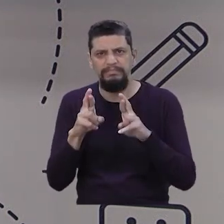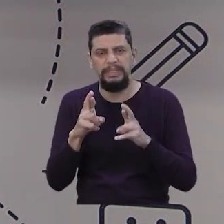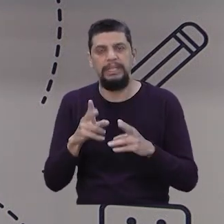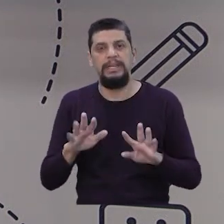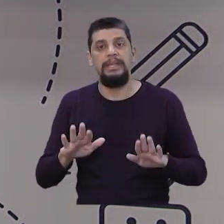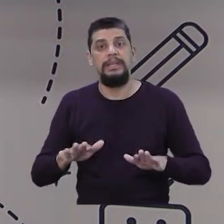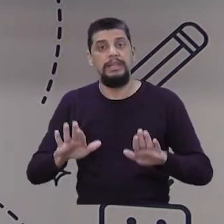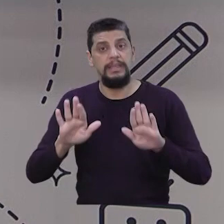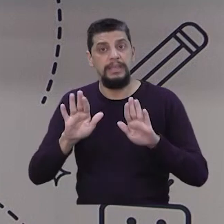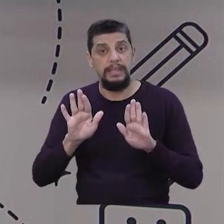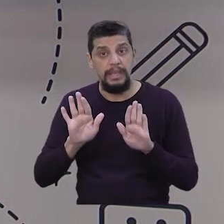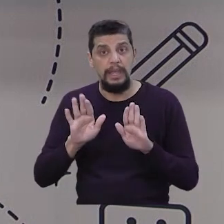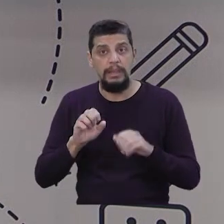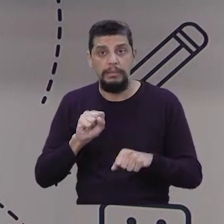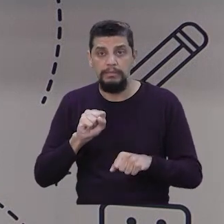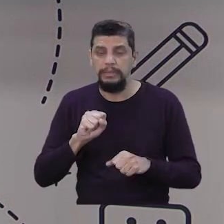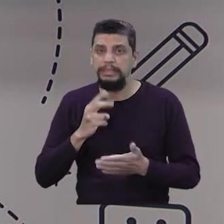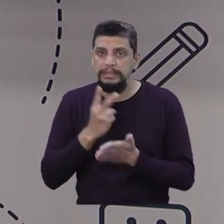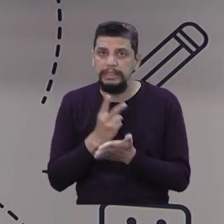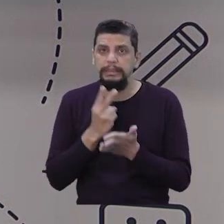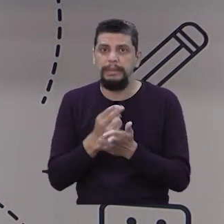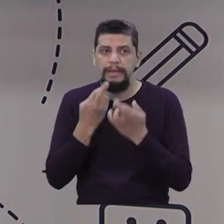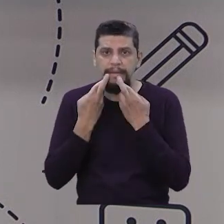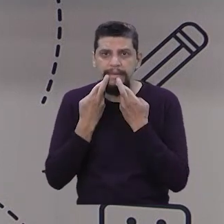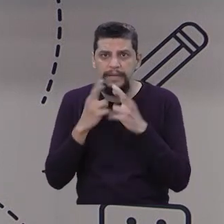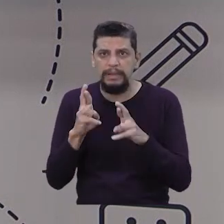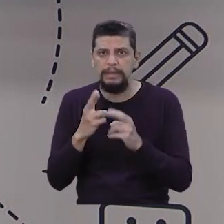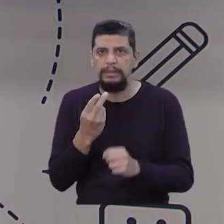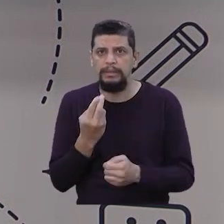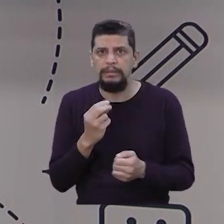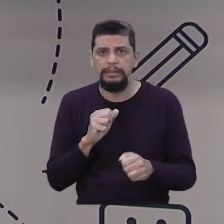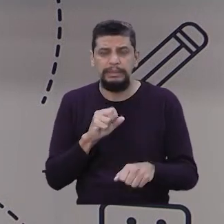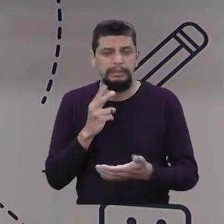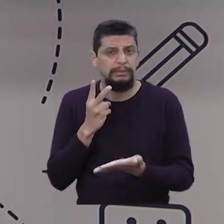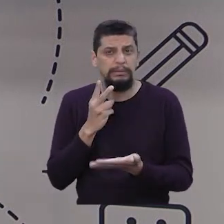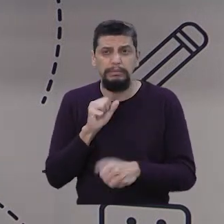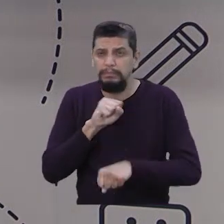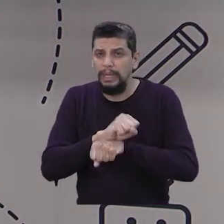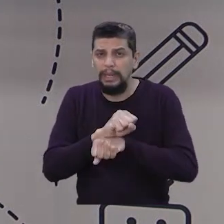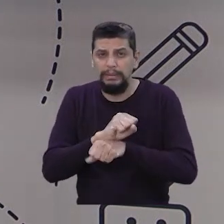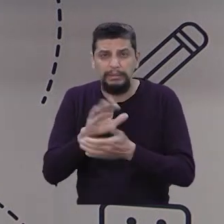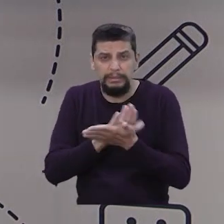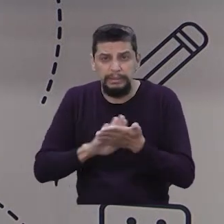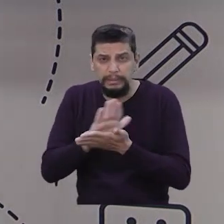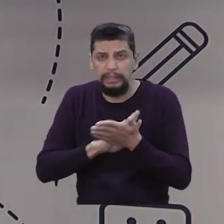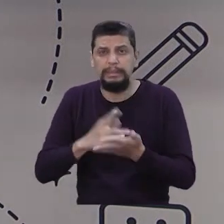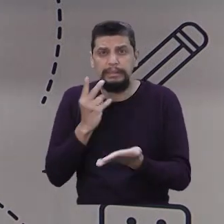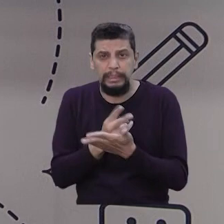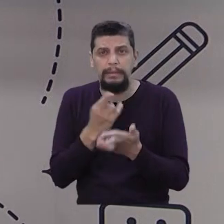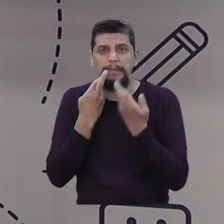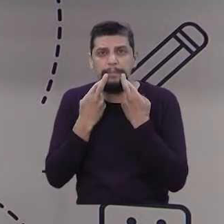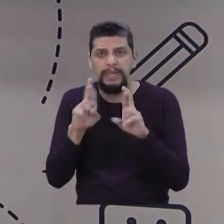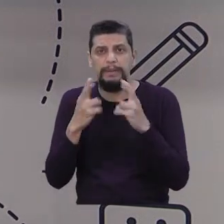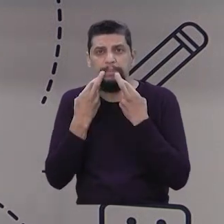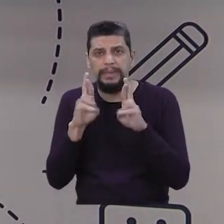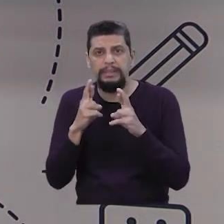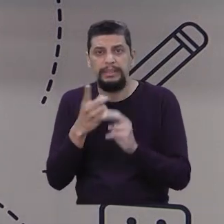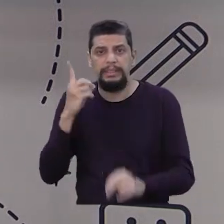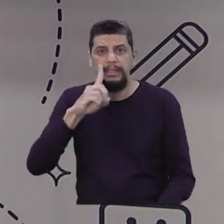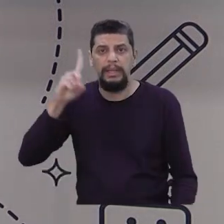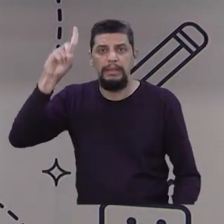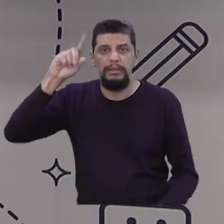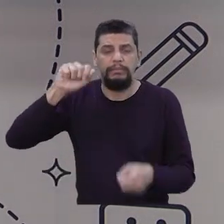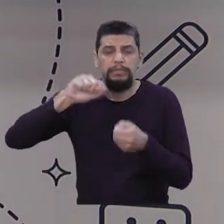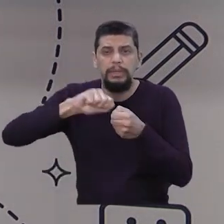reclamando. E ele não parou de reclamar nem um minutinho. E enquanto o Criador foi criando outras coisas